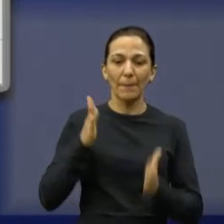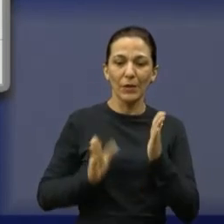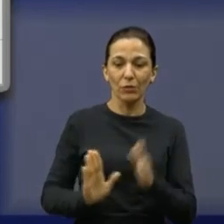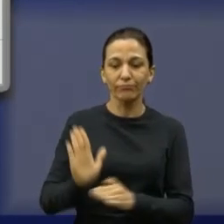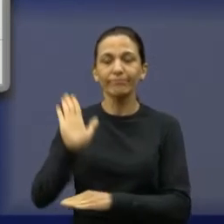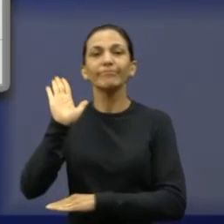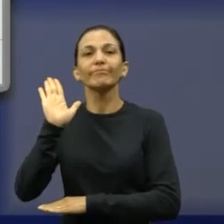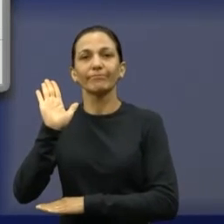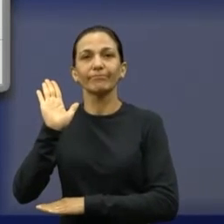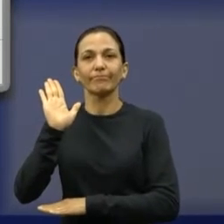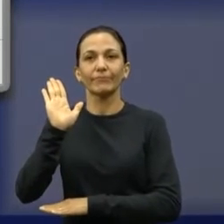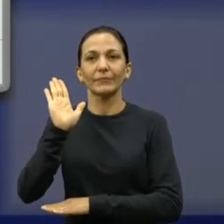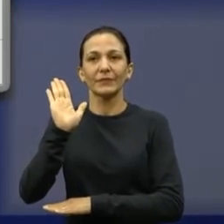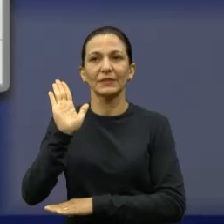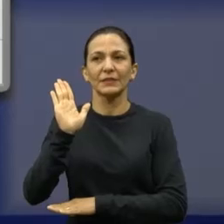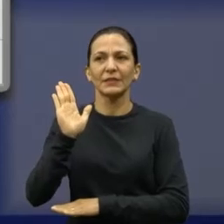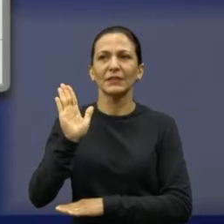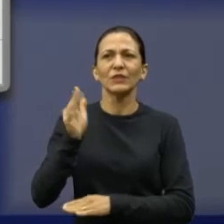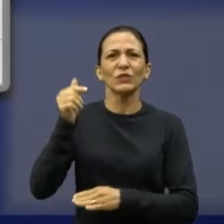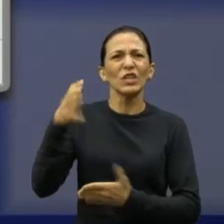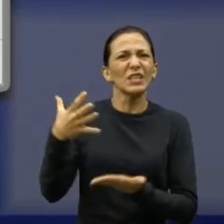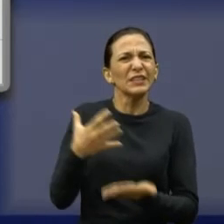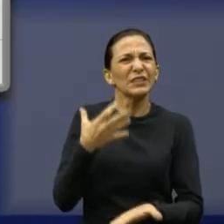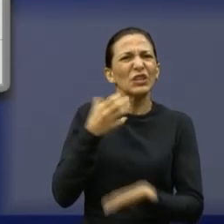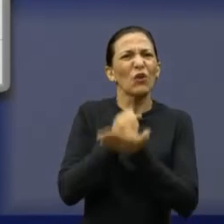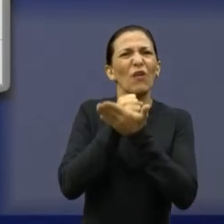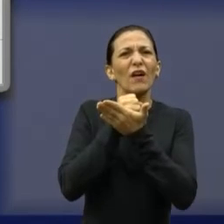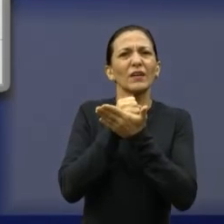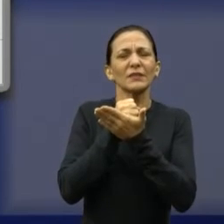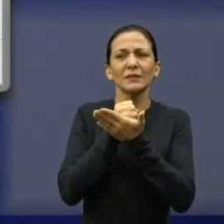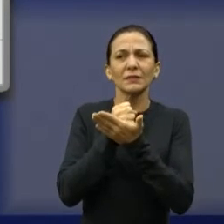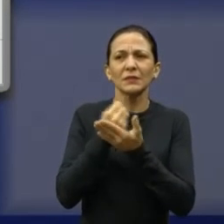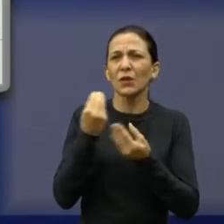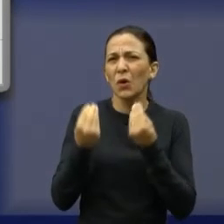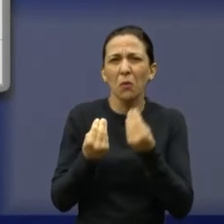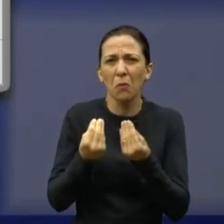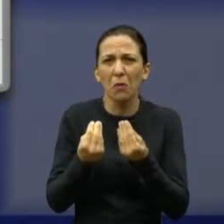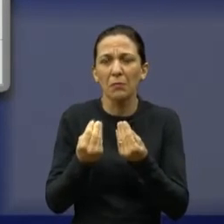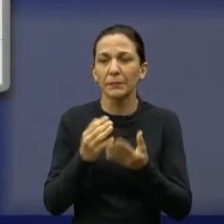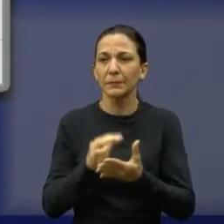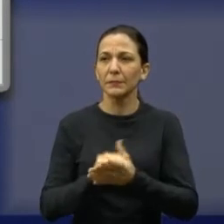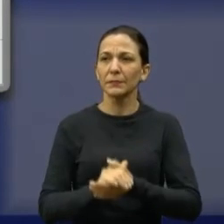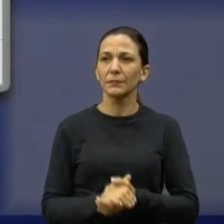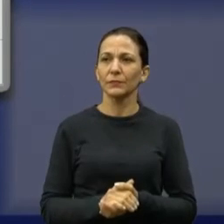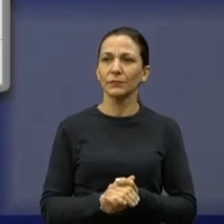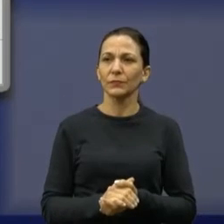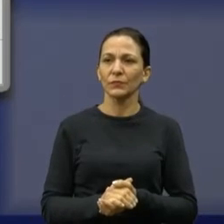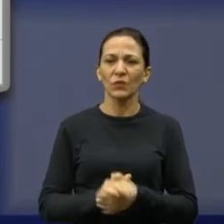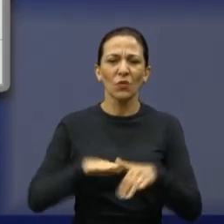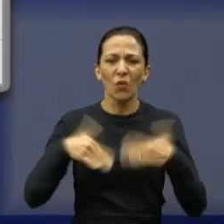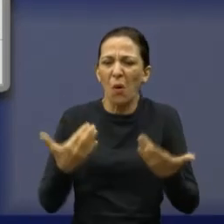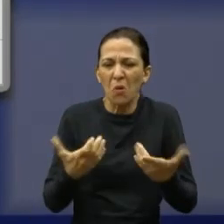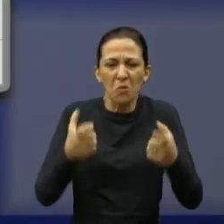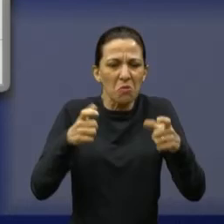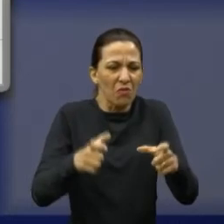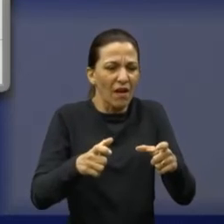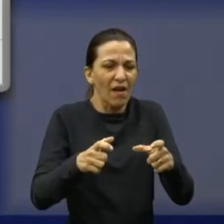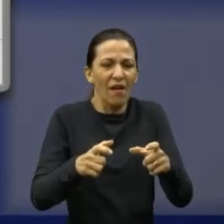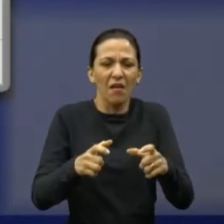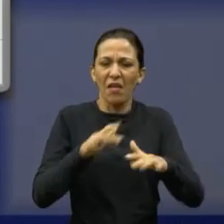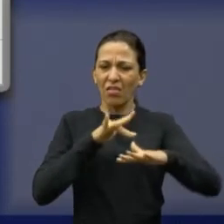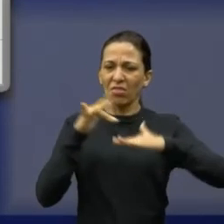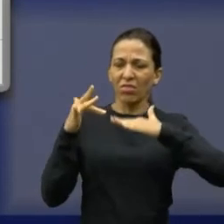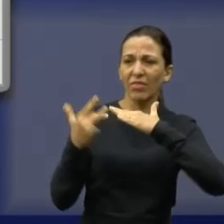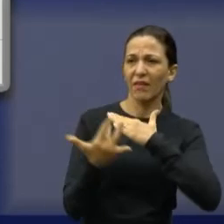salvou vidas vai continuar salvando você? Salvou? Está salvando? Onde? Como? Por quê? Só na rede